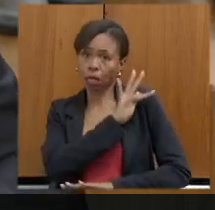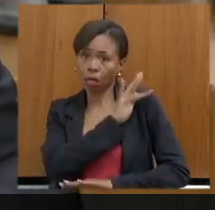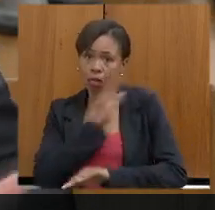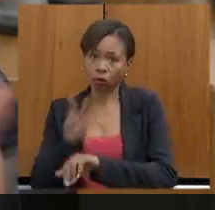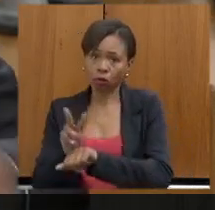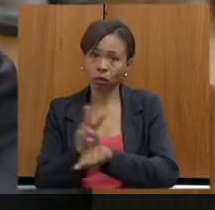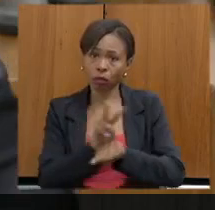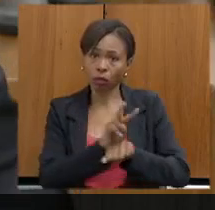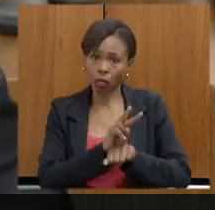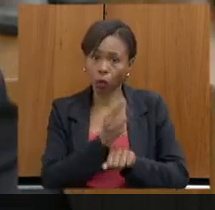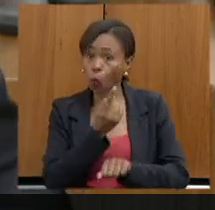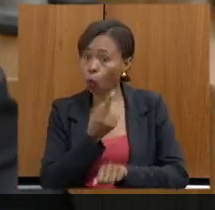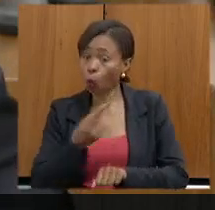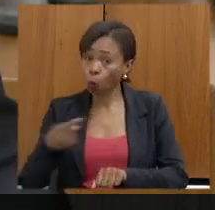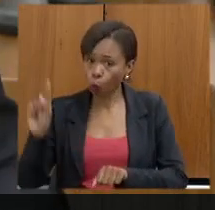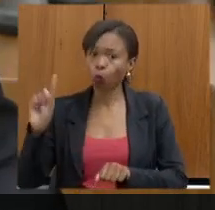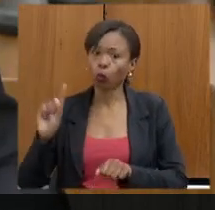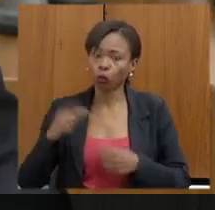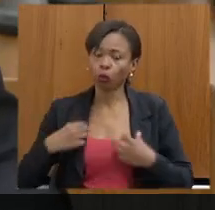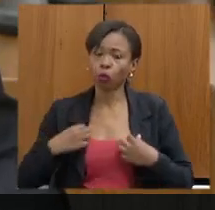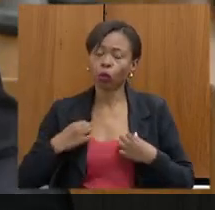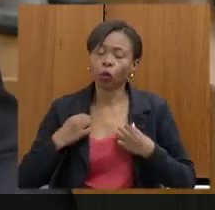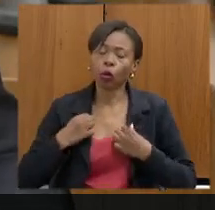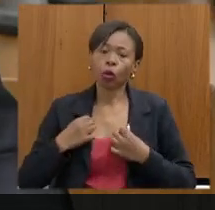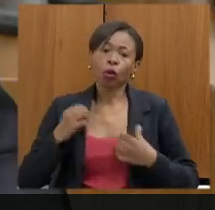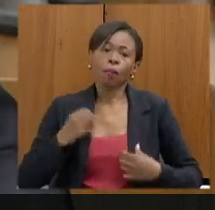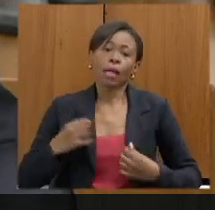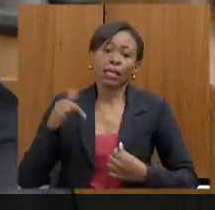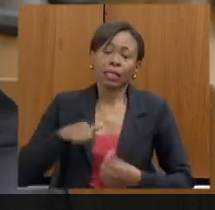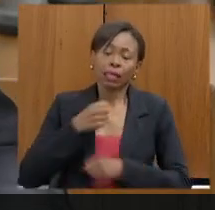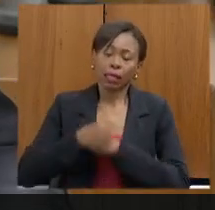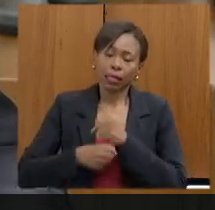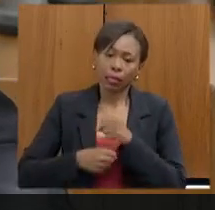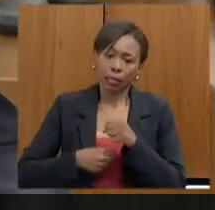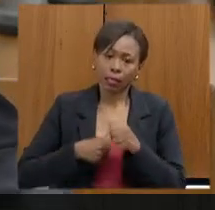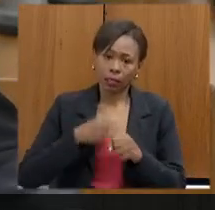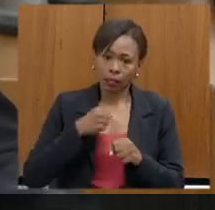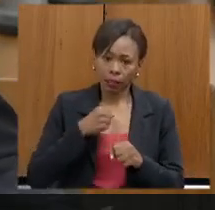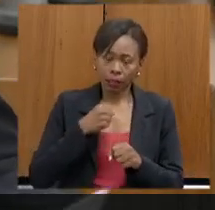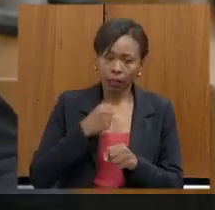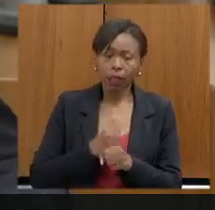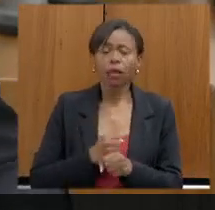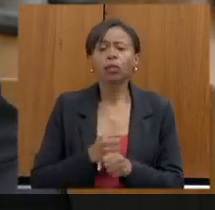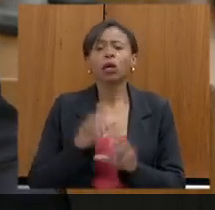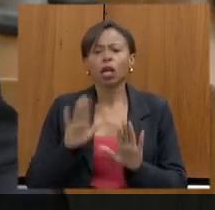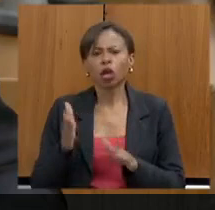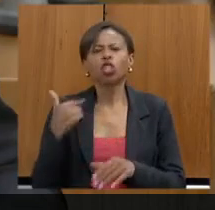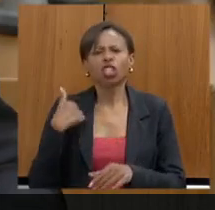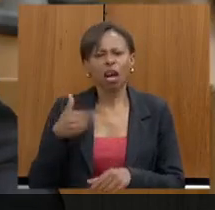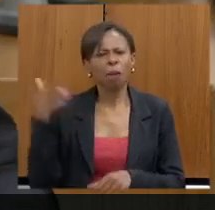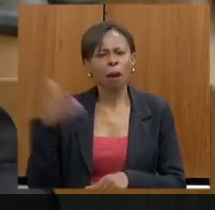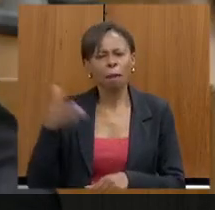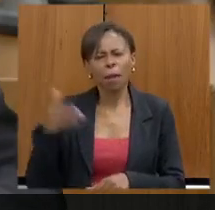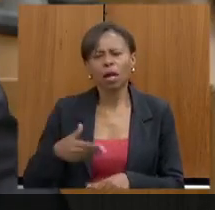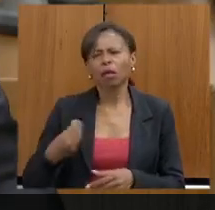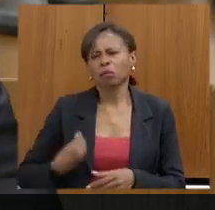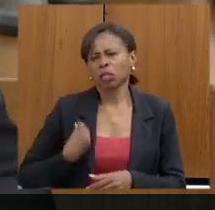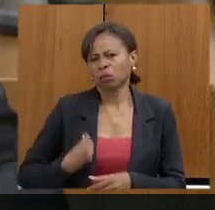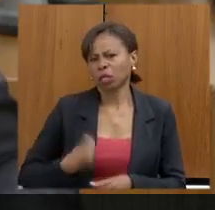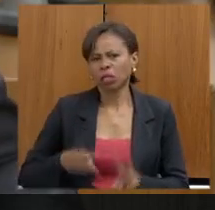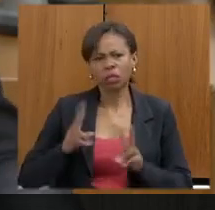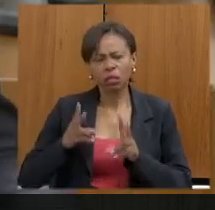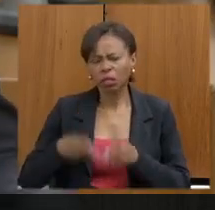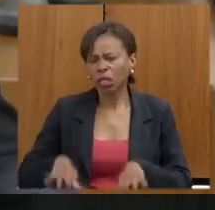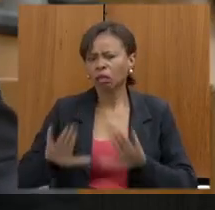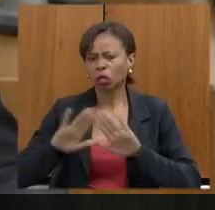último Assembleia fiscaliza antes do final do nosso mandato em e eu tenho feito vários interferência em todos os que nós temos participante explicando um pouquinho mais da nossa situação